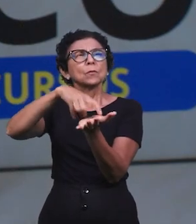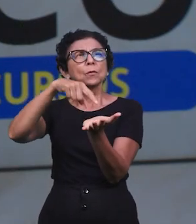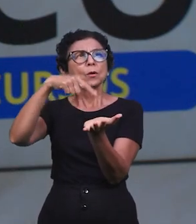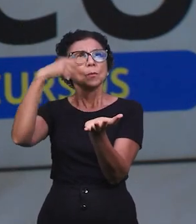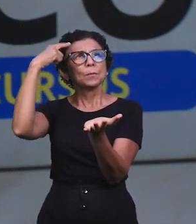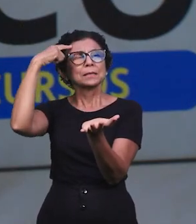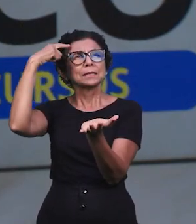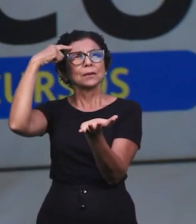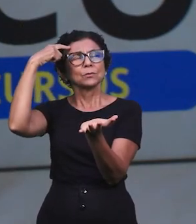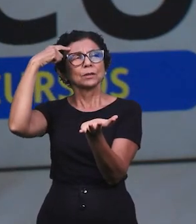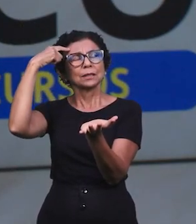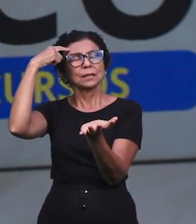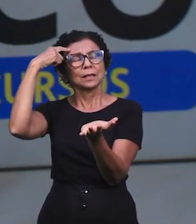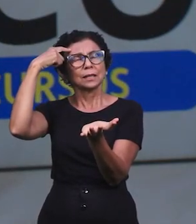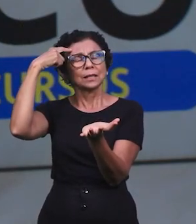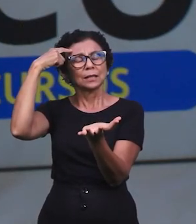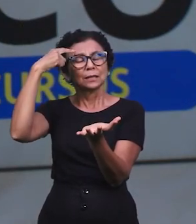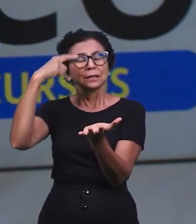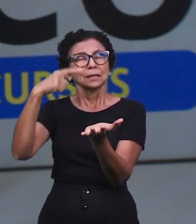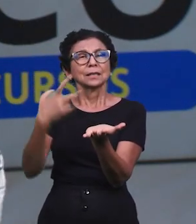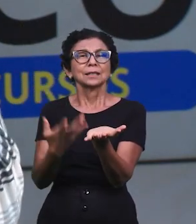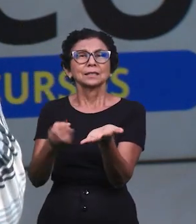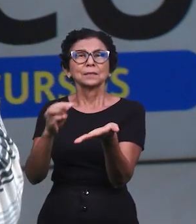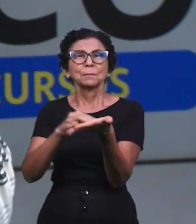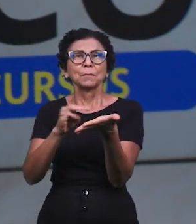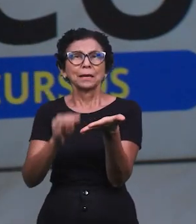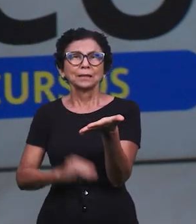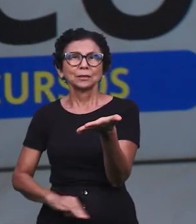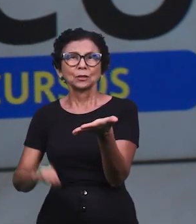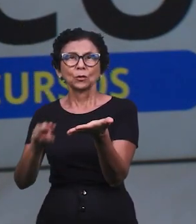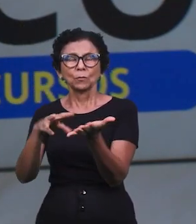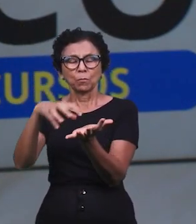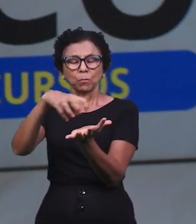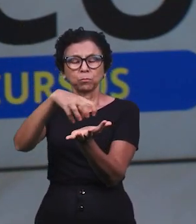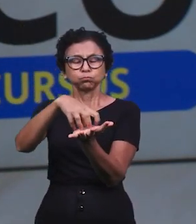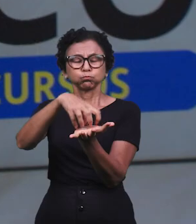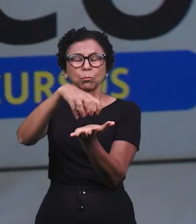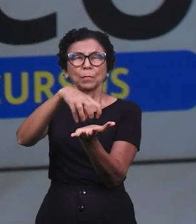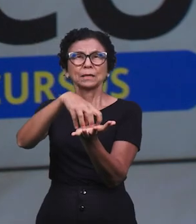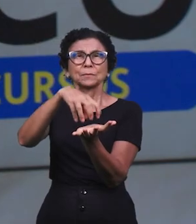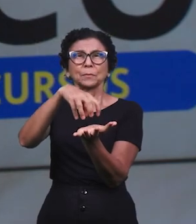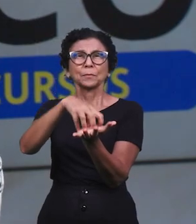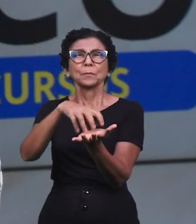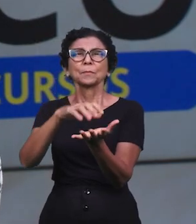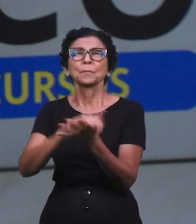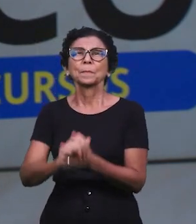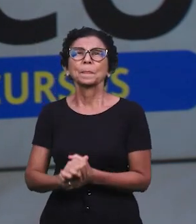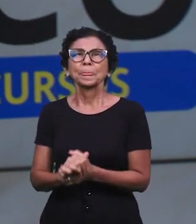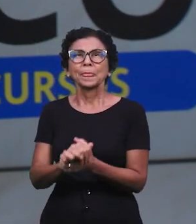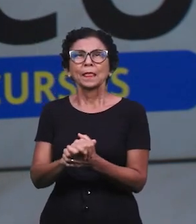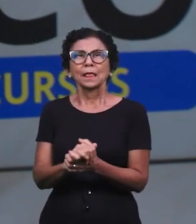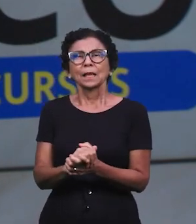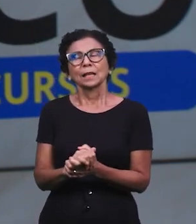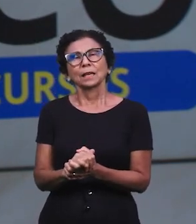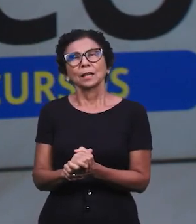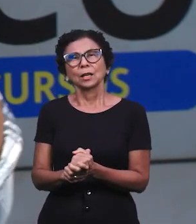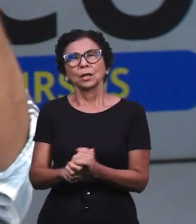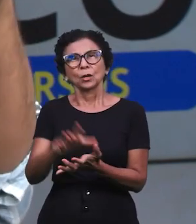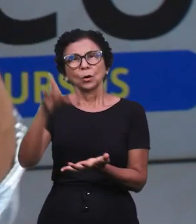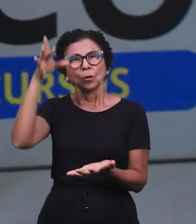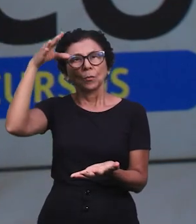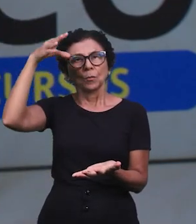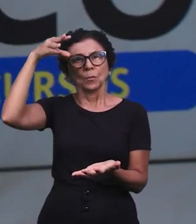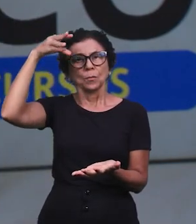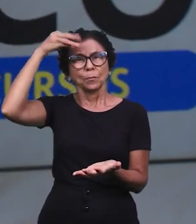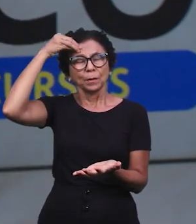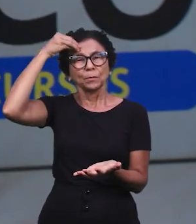tudo. Então esse método de custeio era como se fosse uma esponja. Mesmo há anos que eu não vejo esse tema, eu lembro